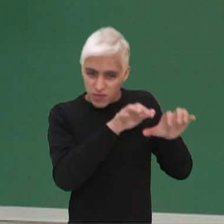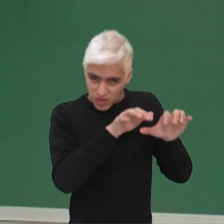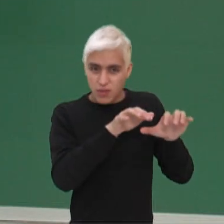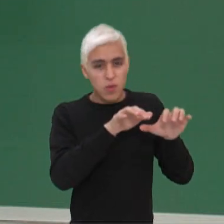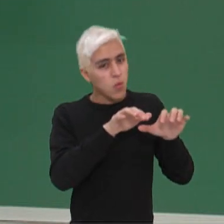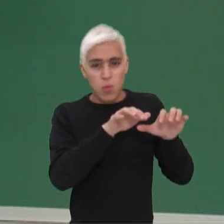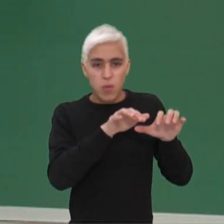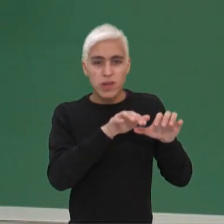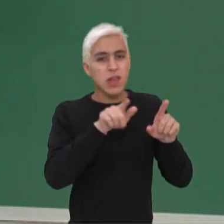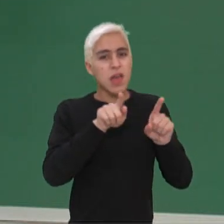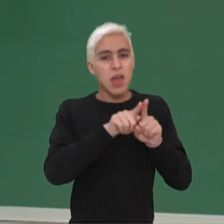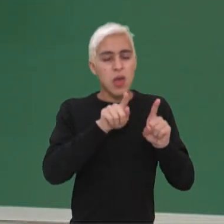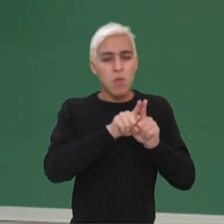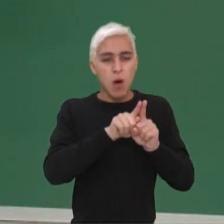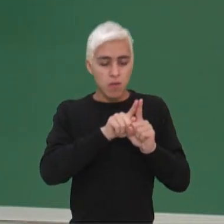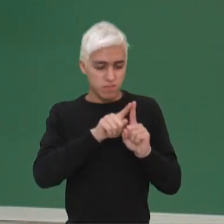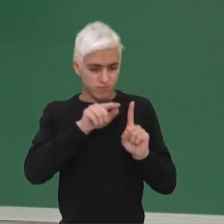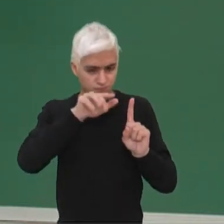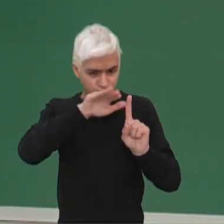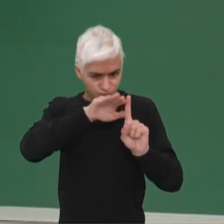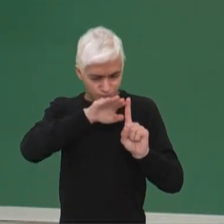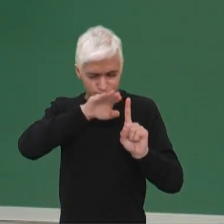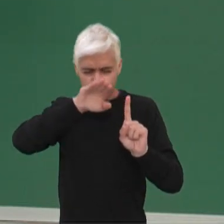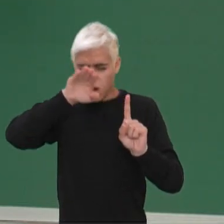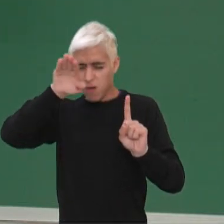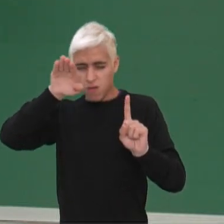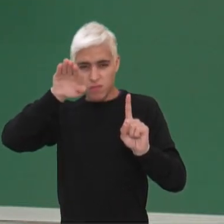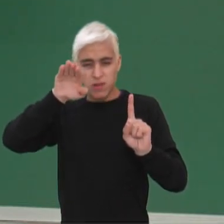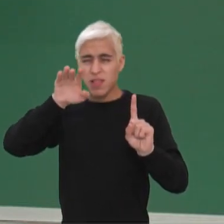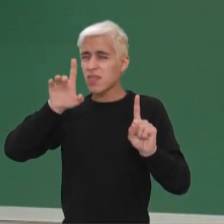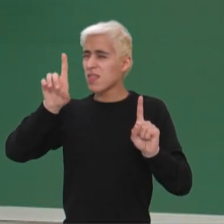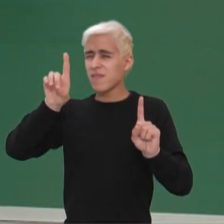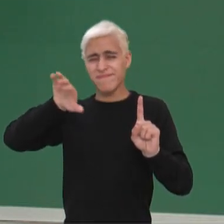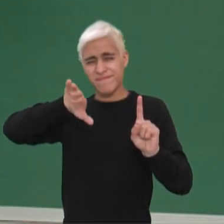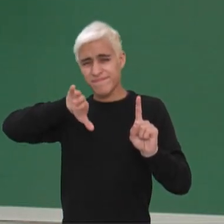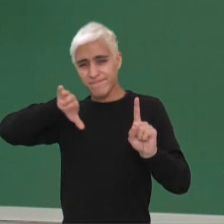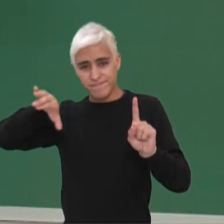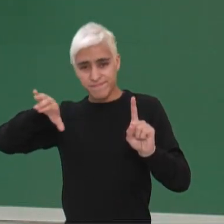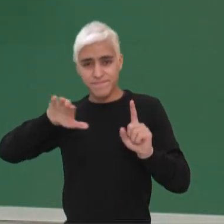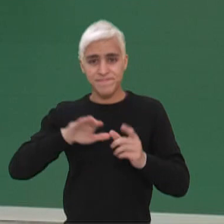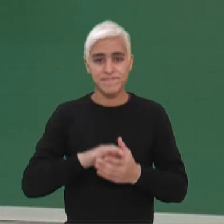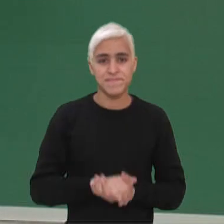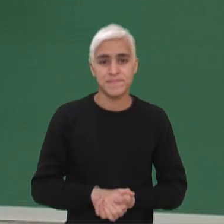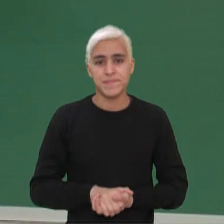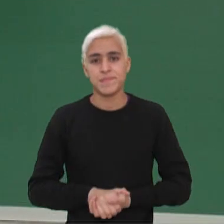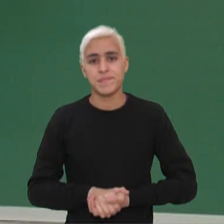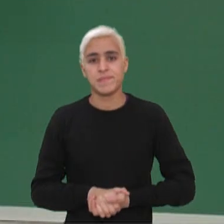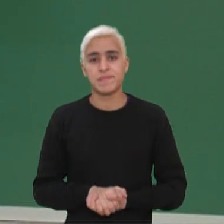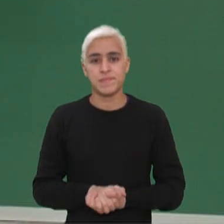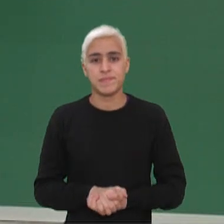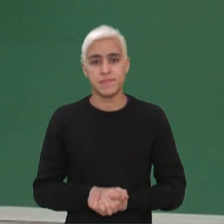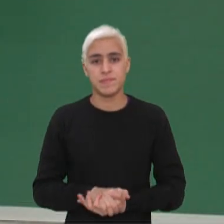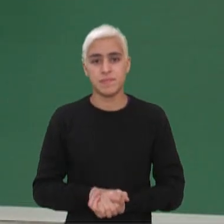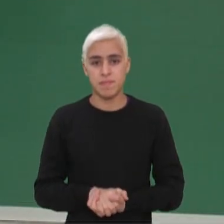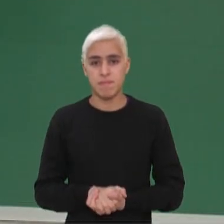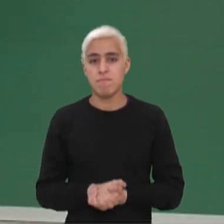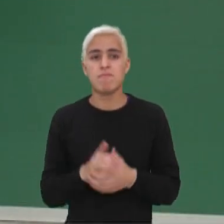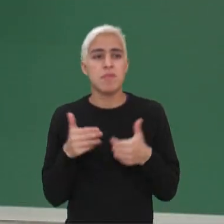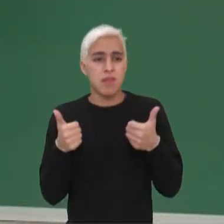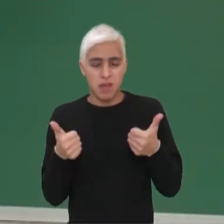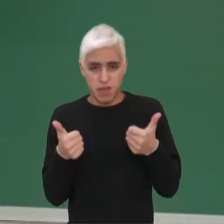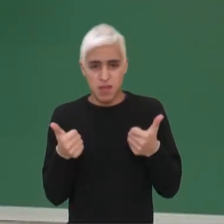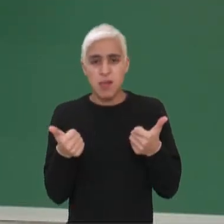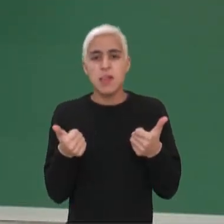ou antropocentrismo. Colocar o ser humano no centro da sua opinião, ok? Gente,